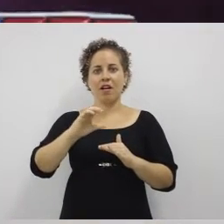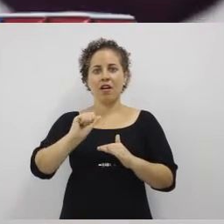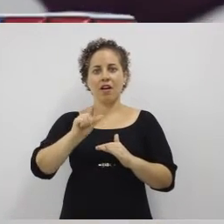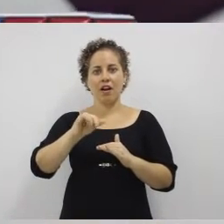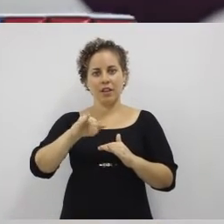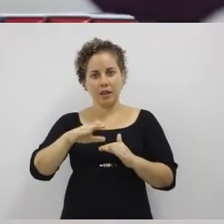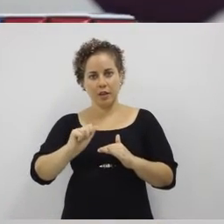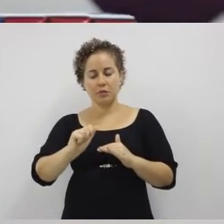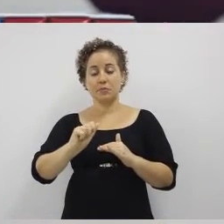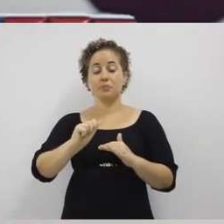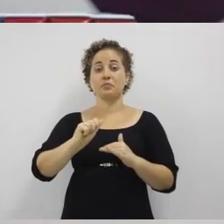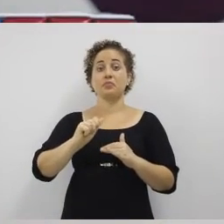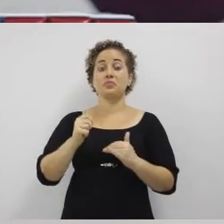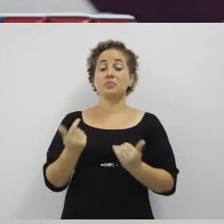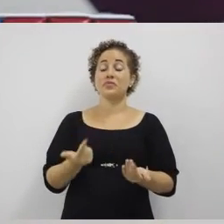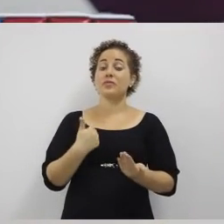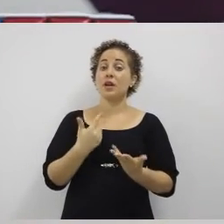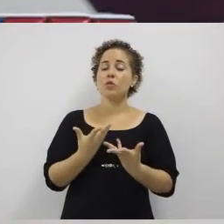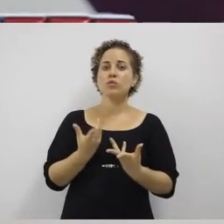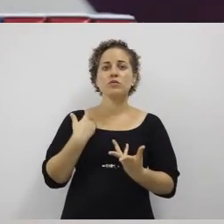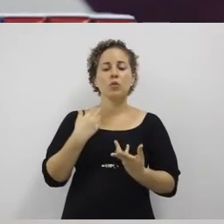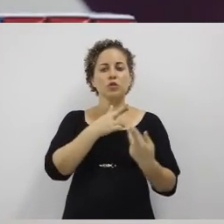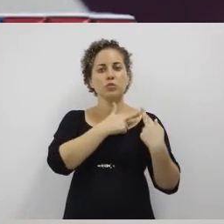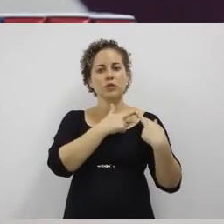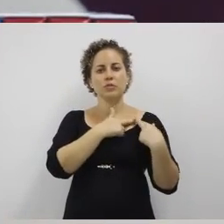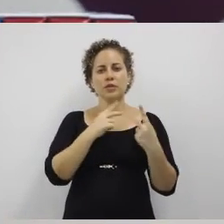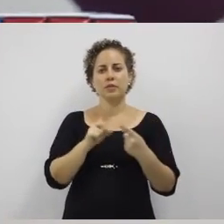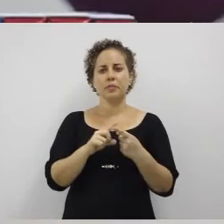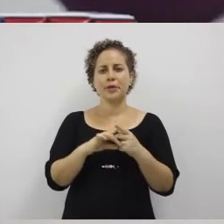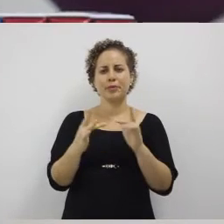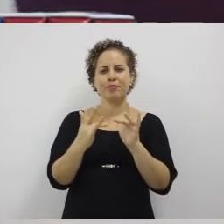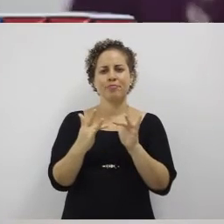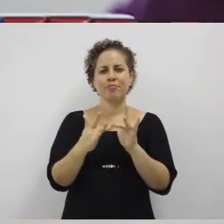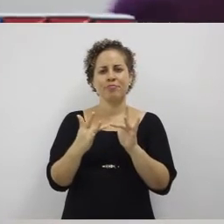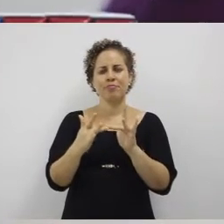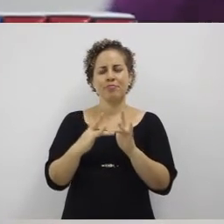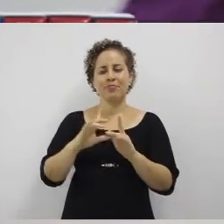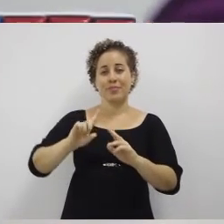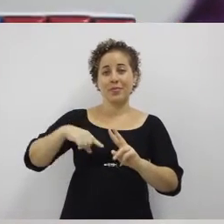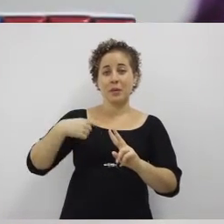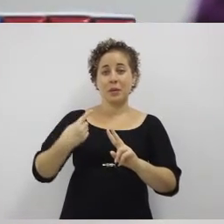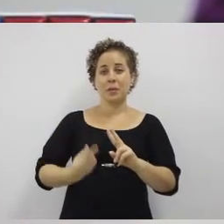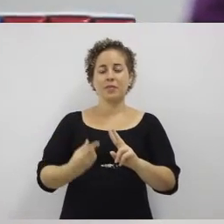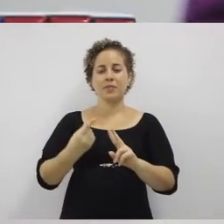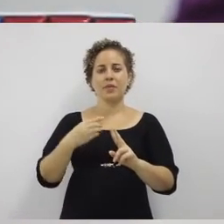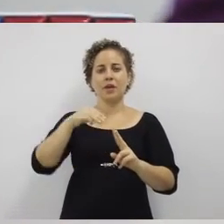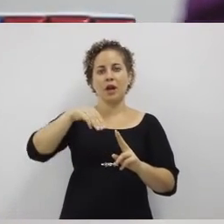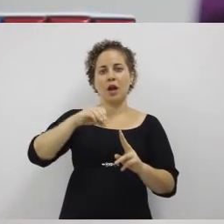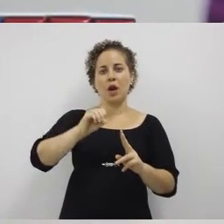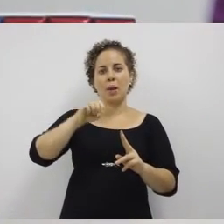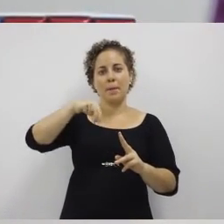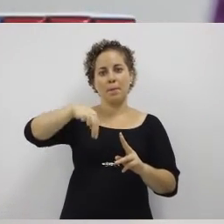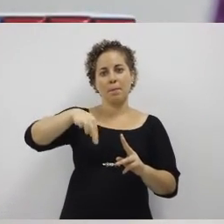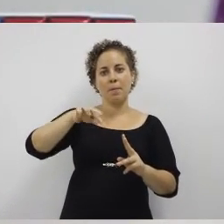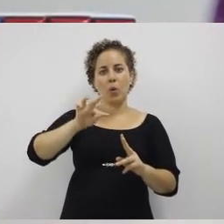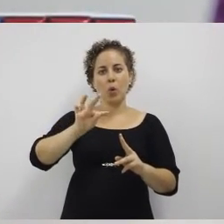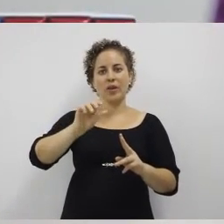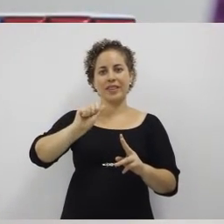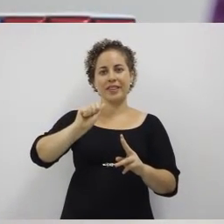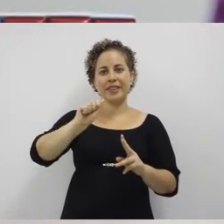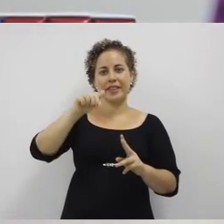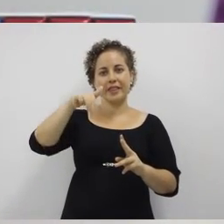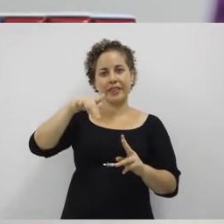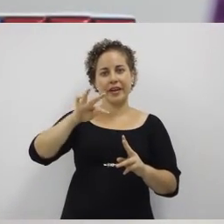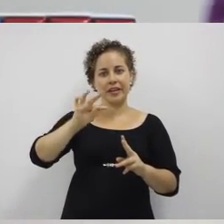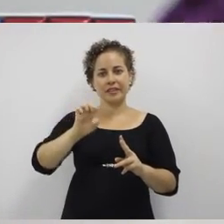decidir também abraçar uma atividade de um elo que estava atrás de mim, ou seja, a montante do meu fornecedor,